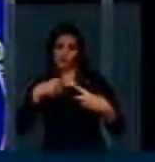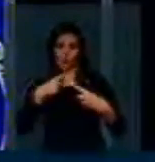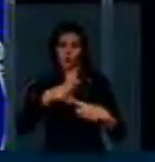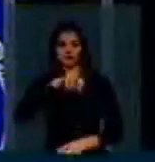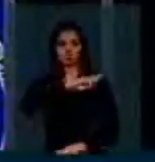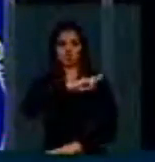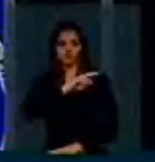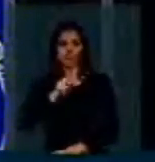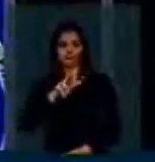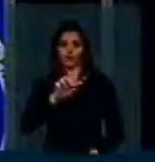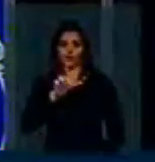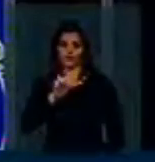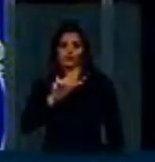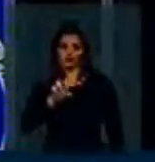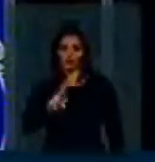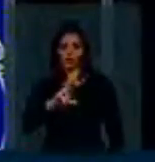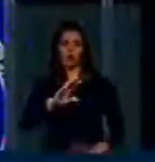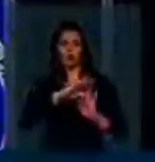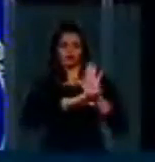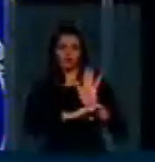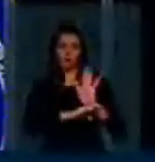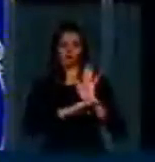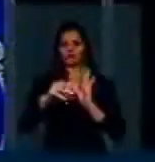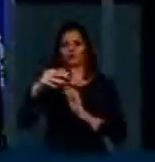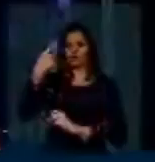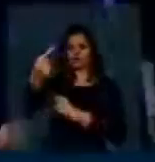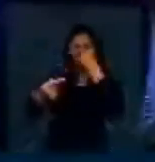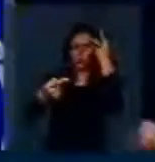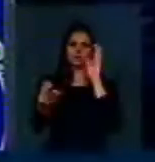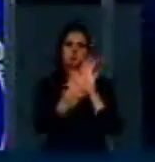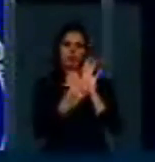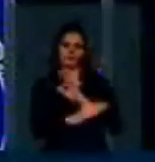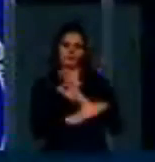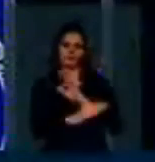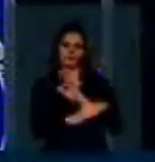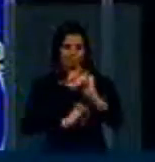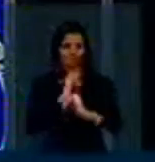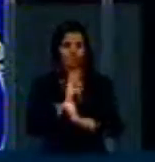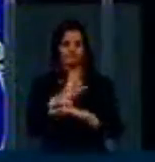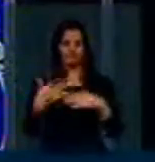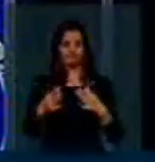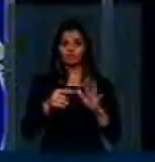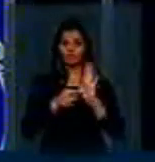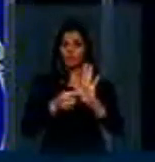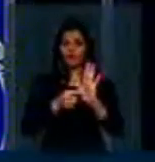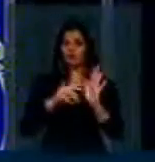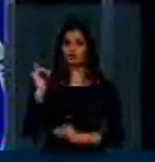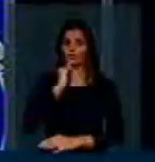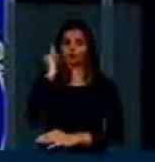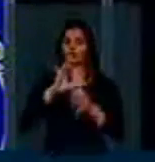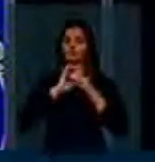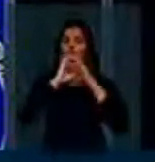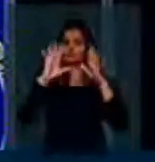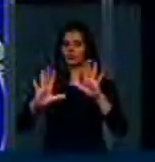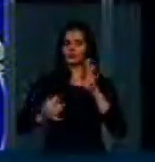de conteúdos por conteúdos postados por terceiros, indicando um caminho importante na garantia da liberdade de